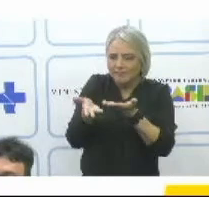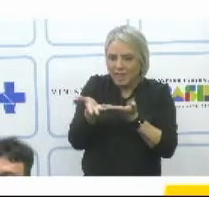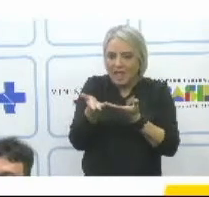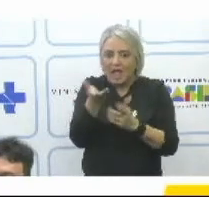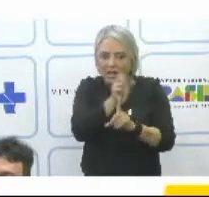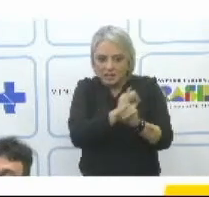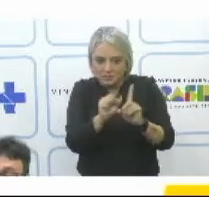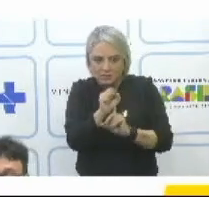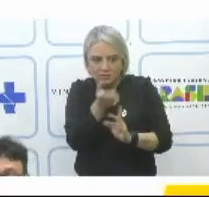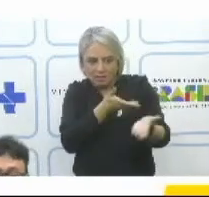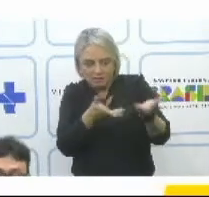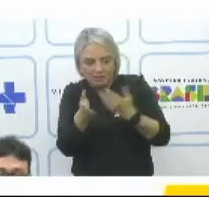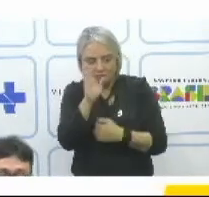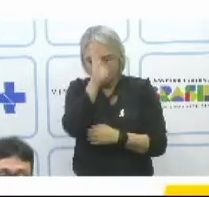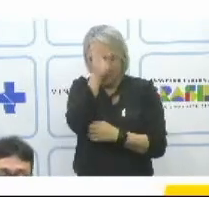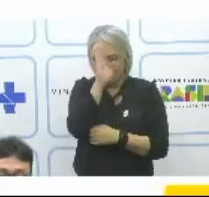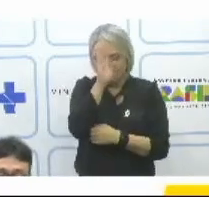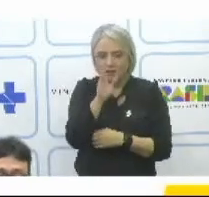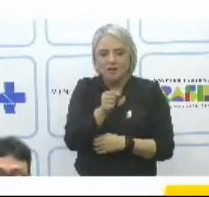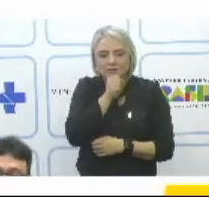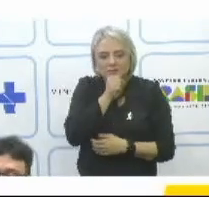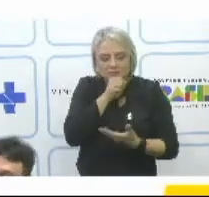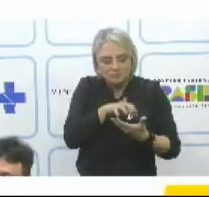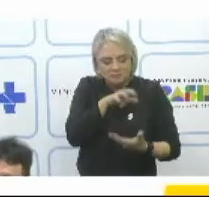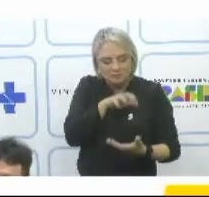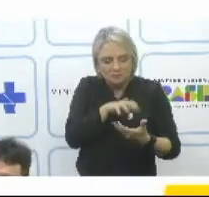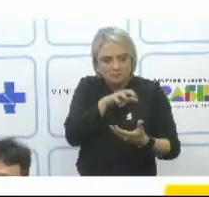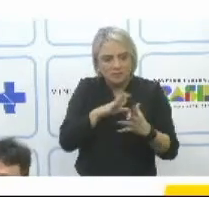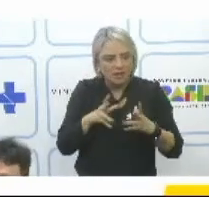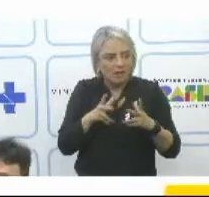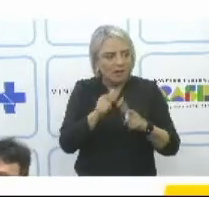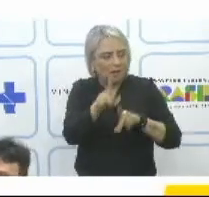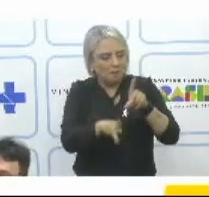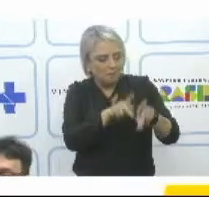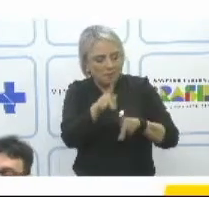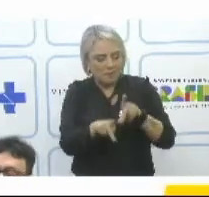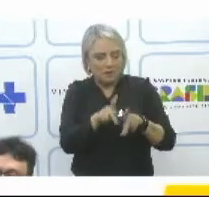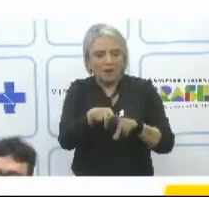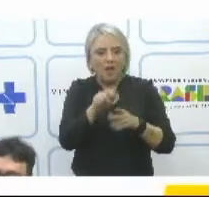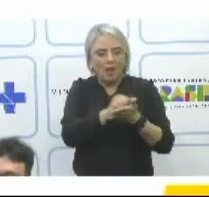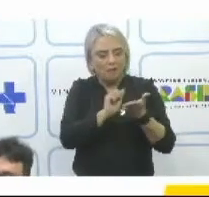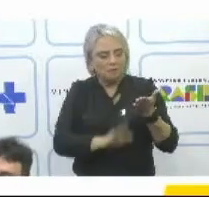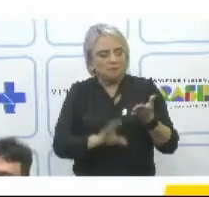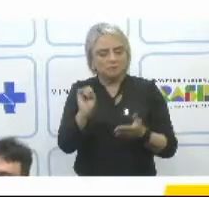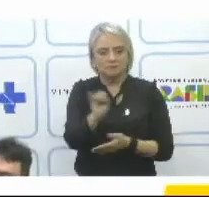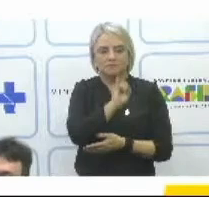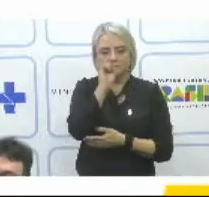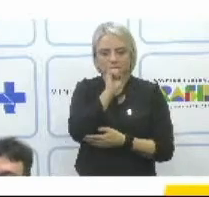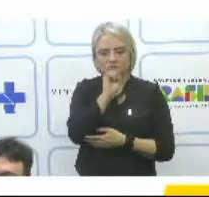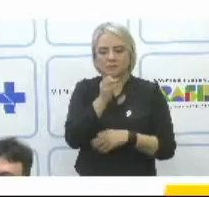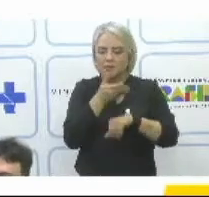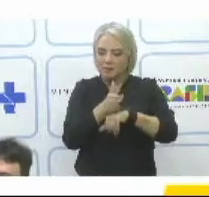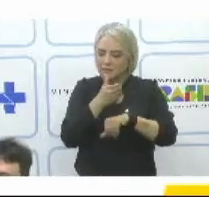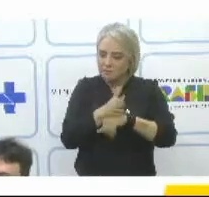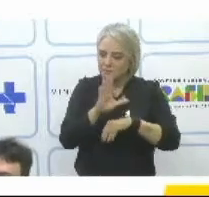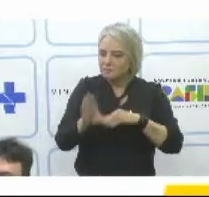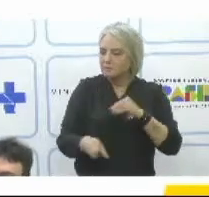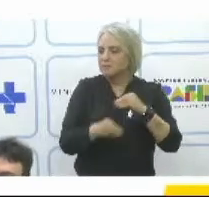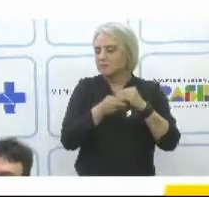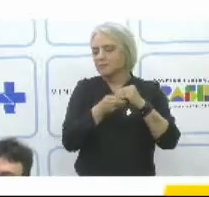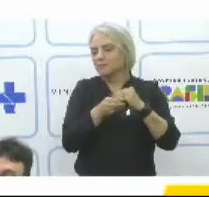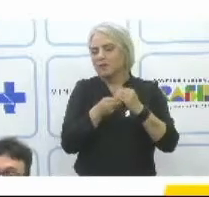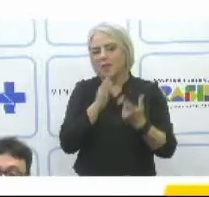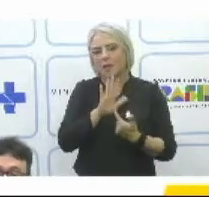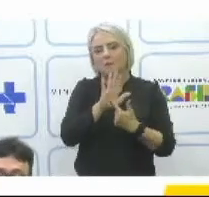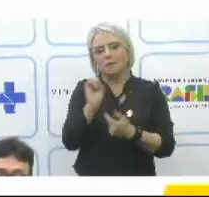da socialização, principalmente em idosos, né, mas de toda a população, é uma ação fundamental, e as práticas integrativas têm